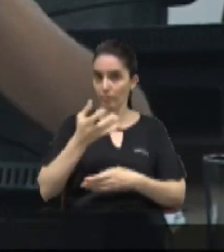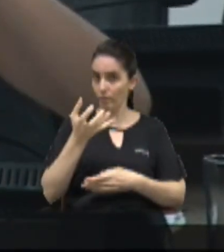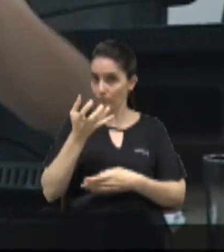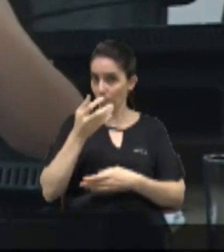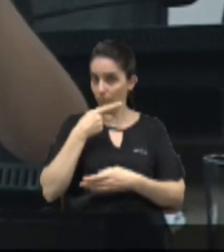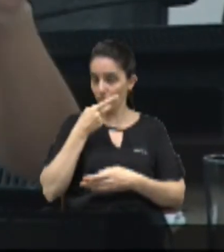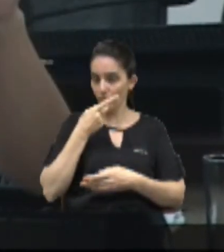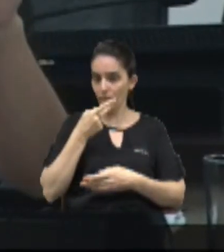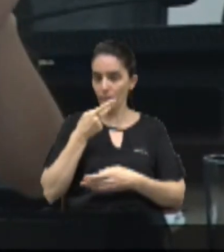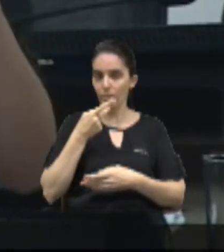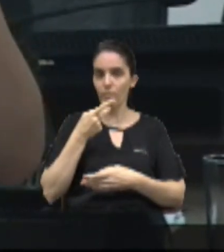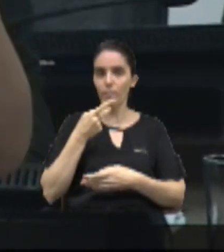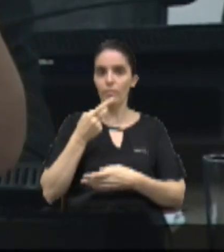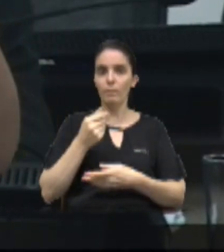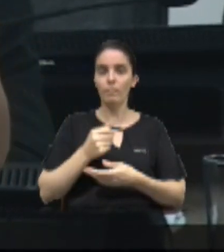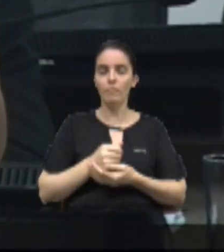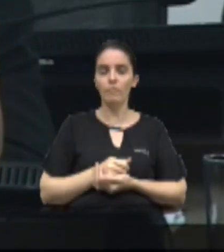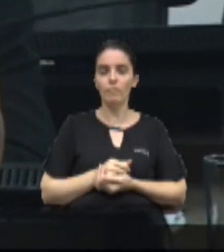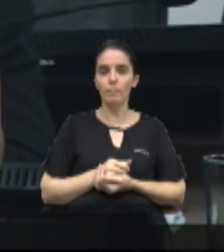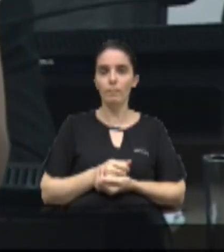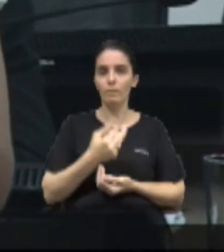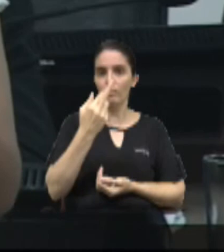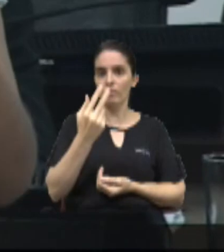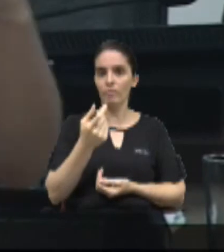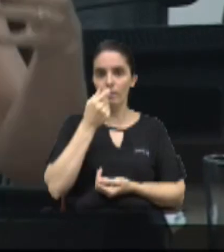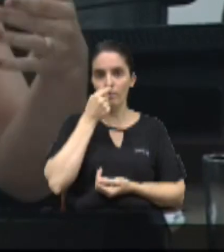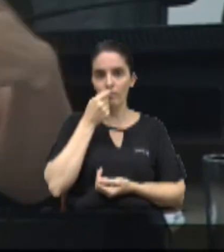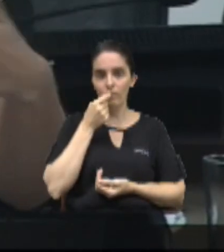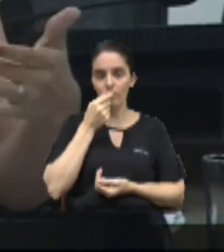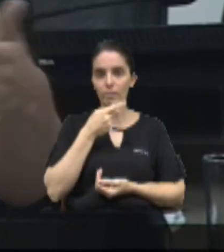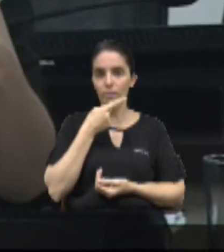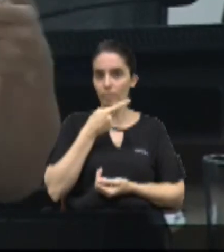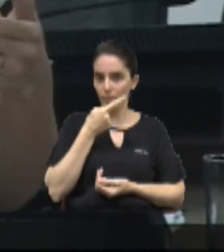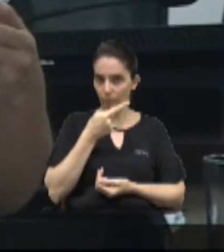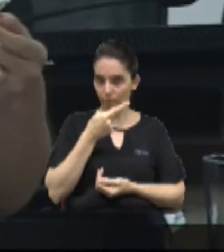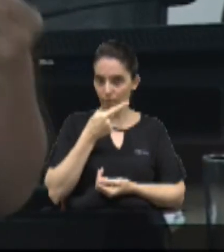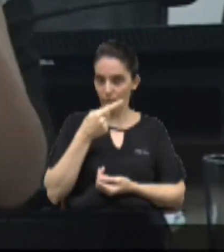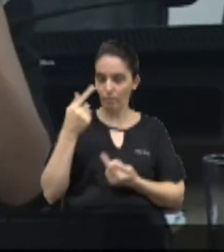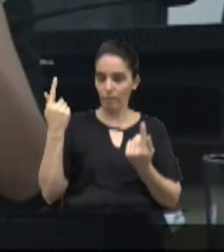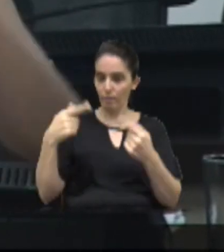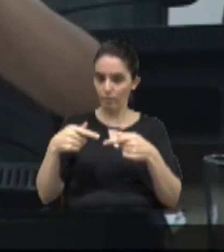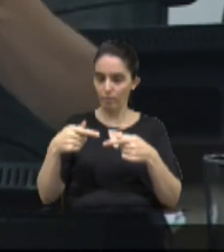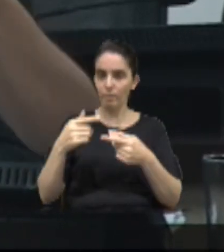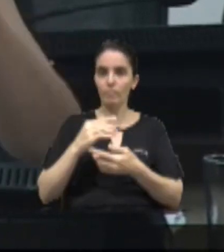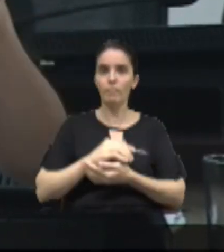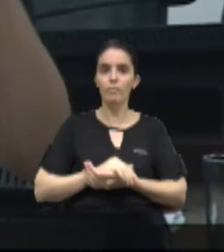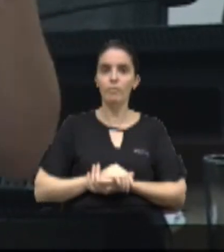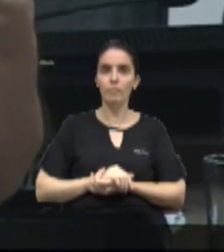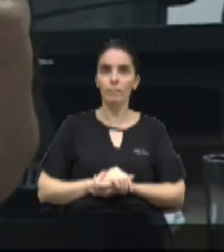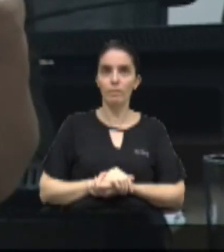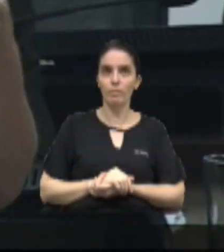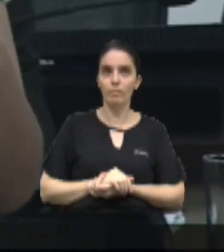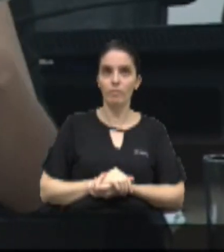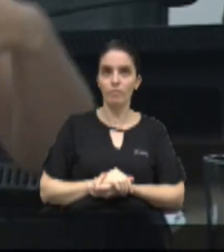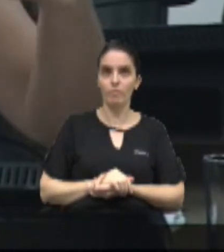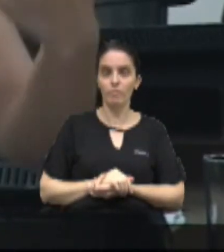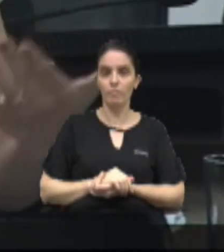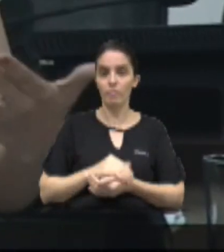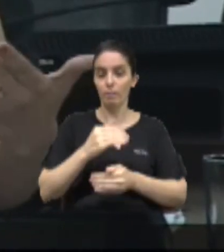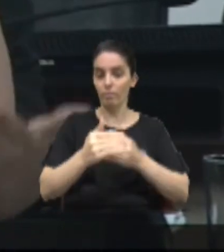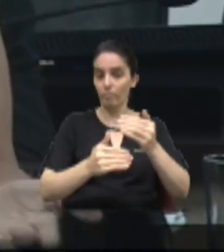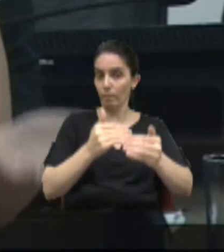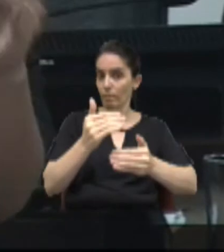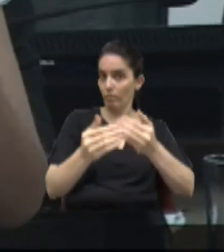e pegar o crivo que o vereador Estevão, em seu debate, no momento do debate, pegou com relação ao método, com relação